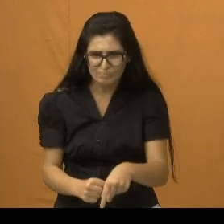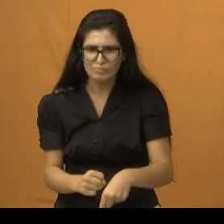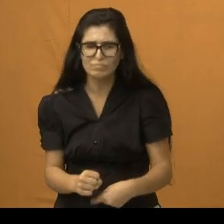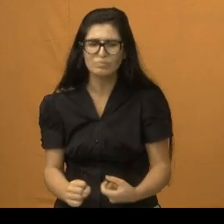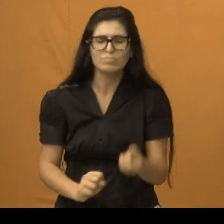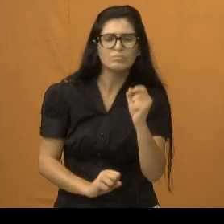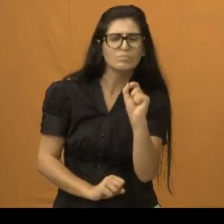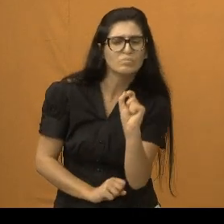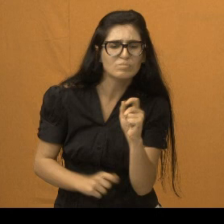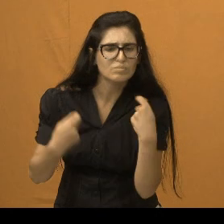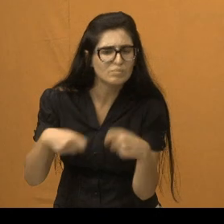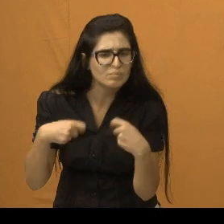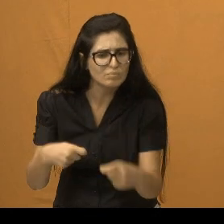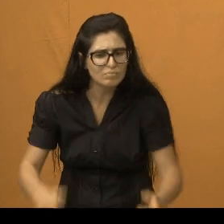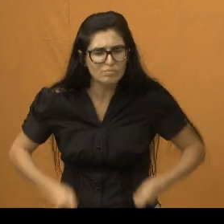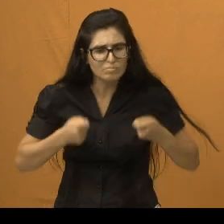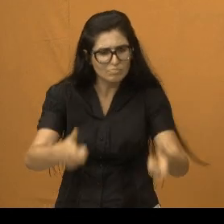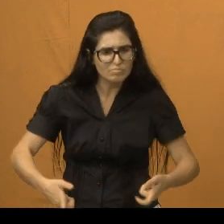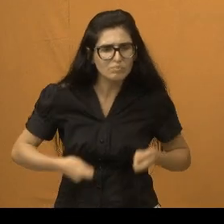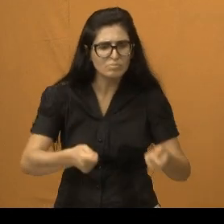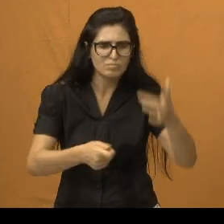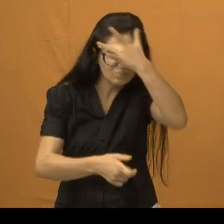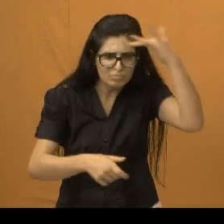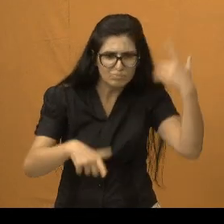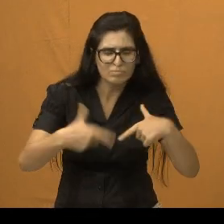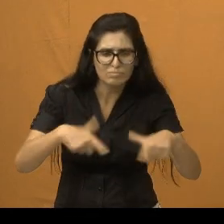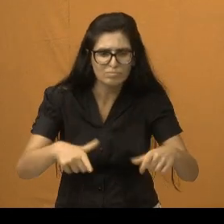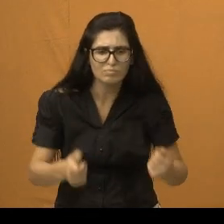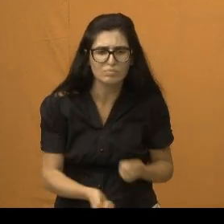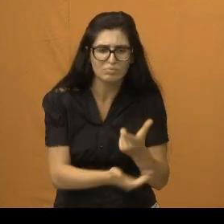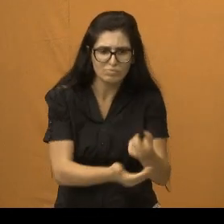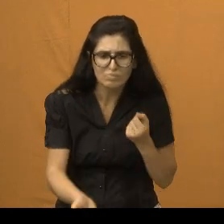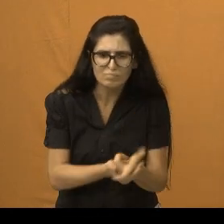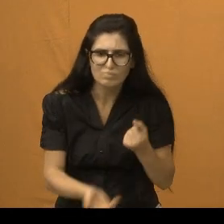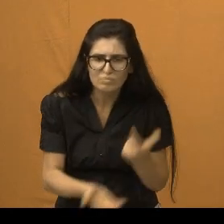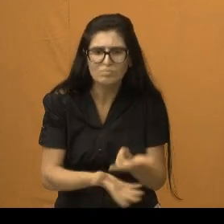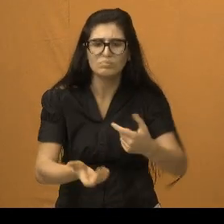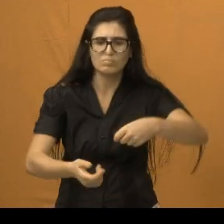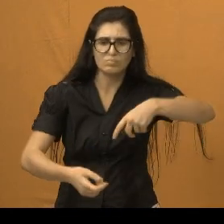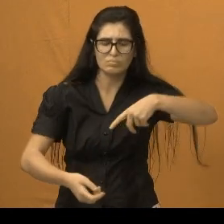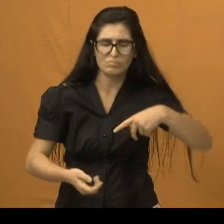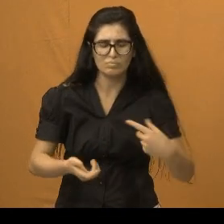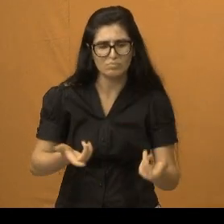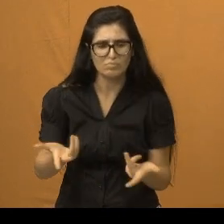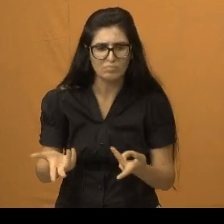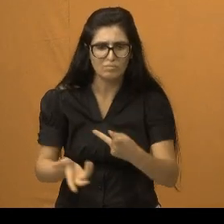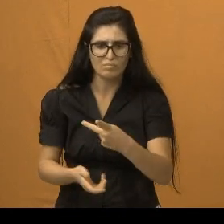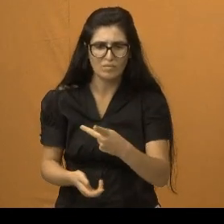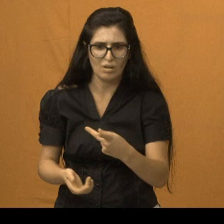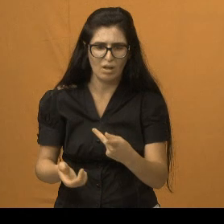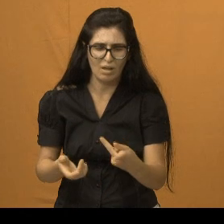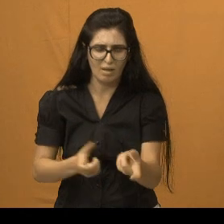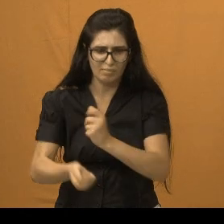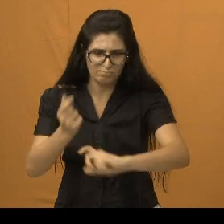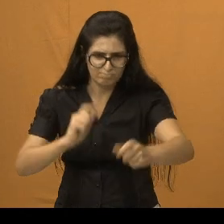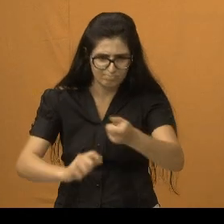dedução, que tem as contribuições dos servidores, com o plano de previdência, que foi arrecadado